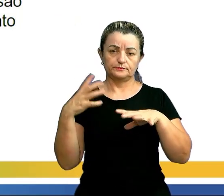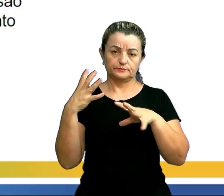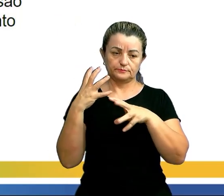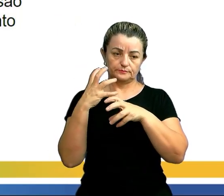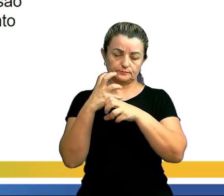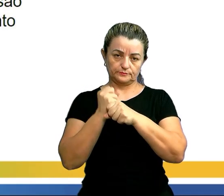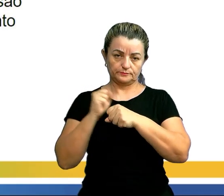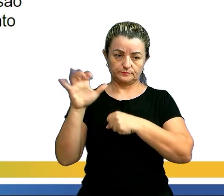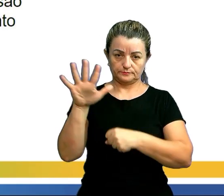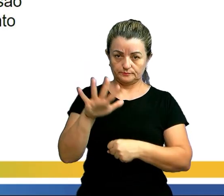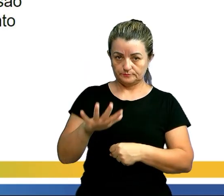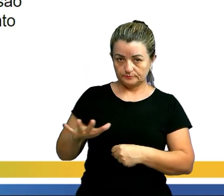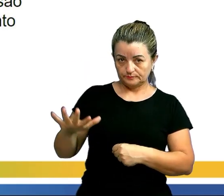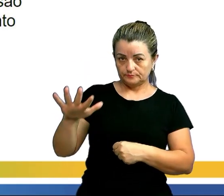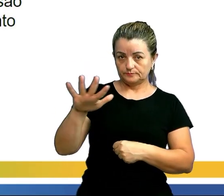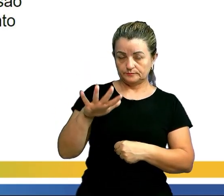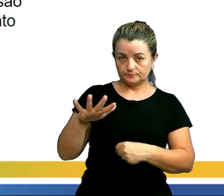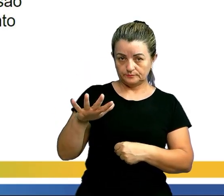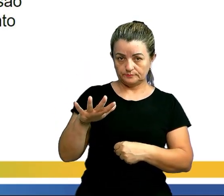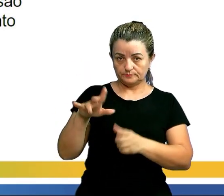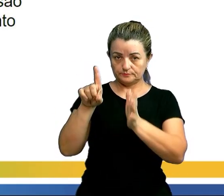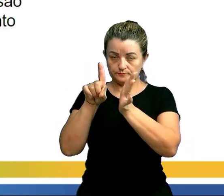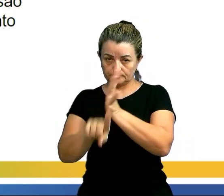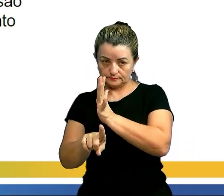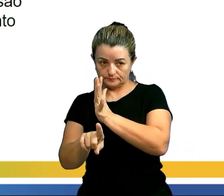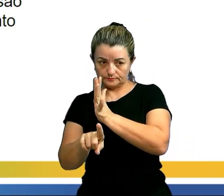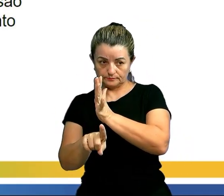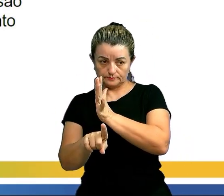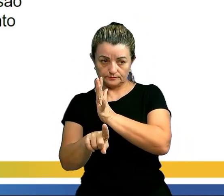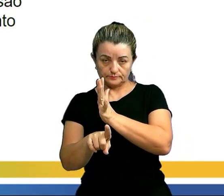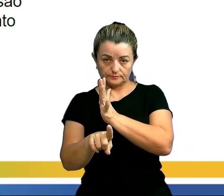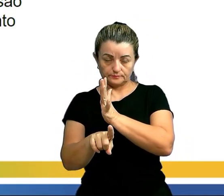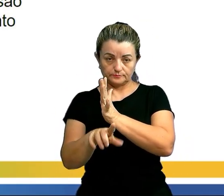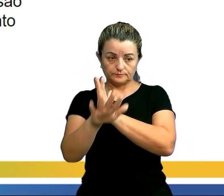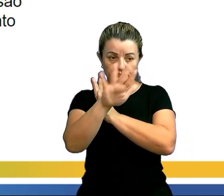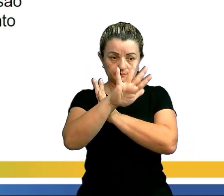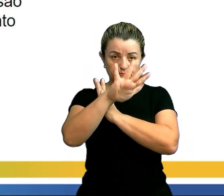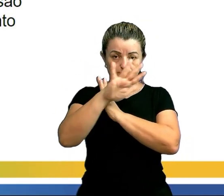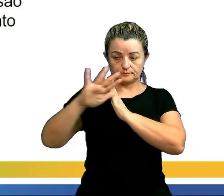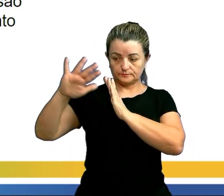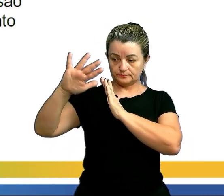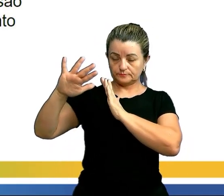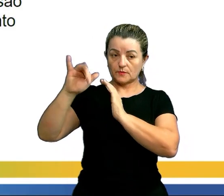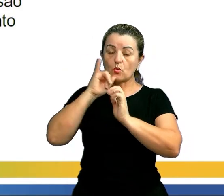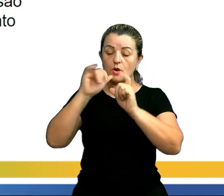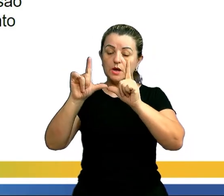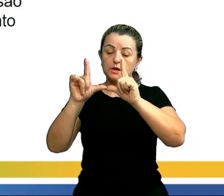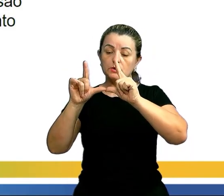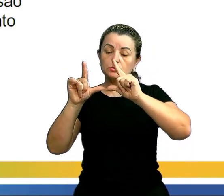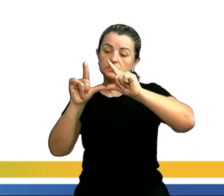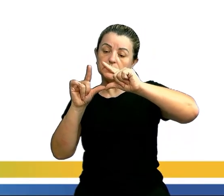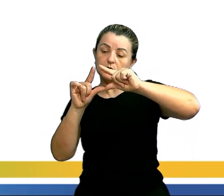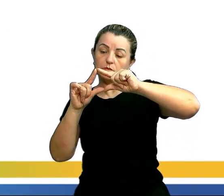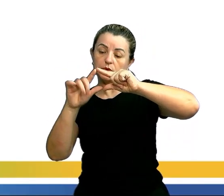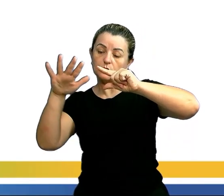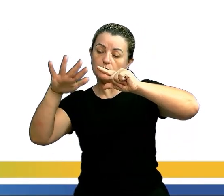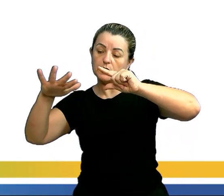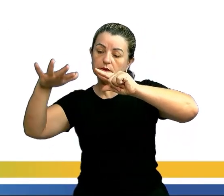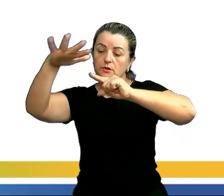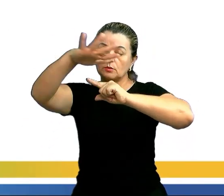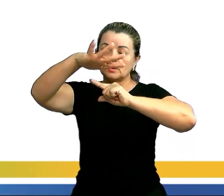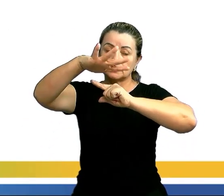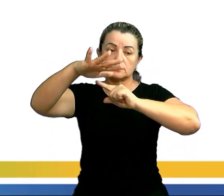então, a área do quadrado menos a área dos dois triângulos, que eu vou encontrar a área procurada. E como é que a gente